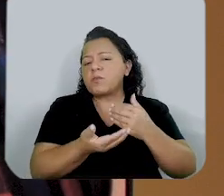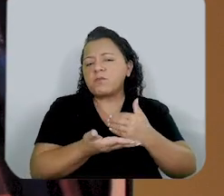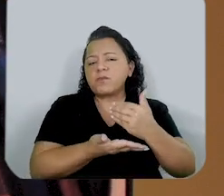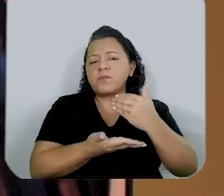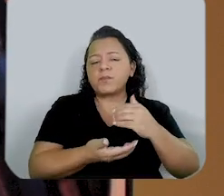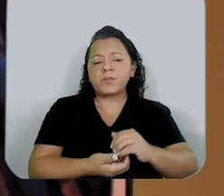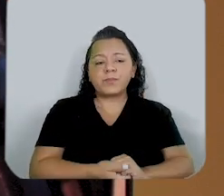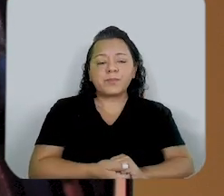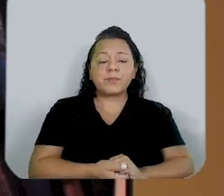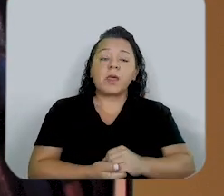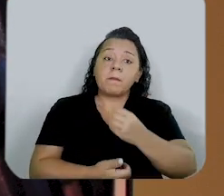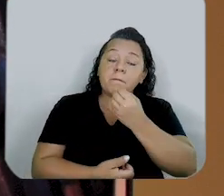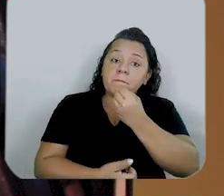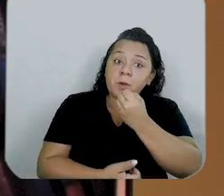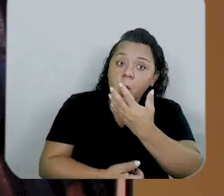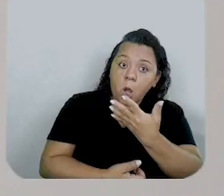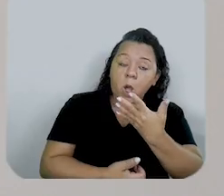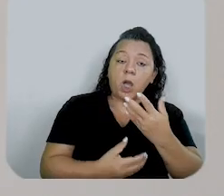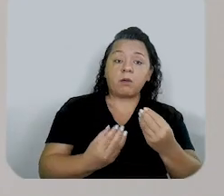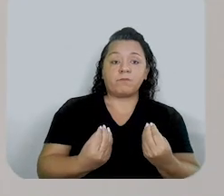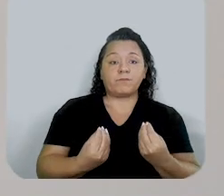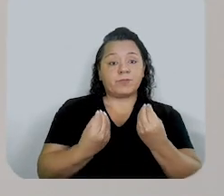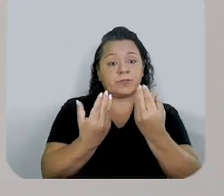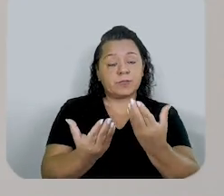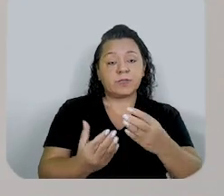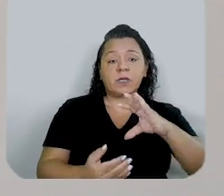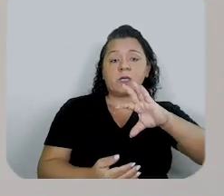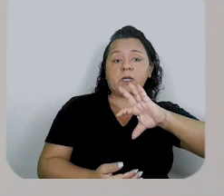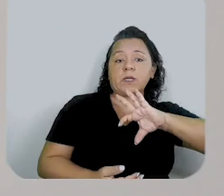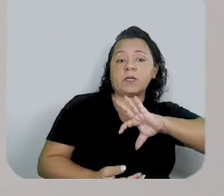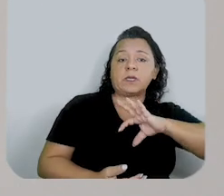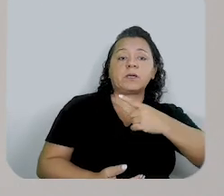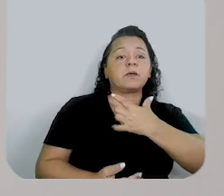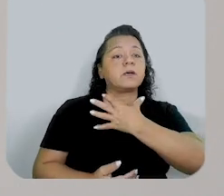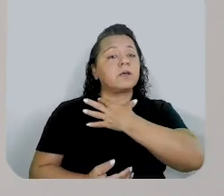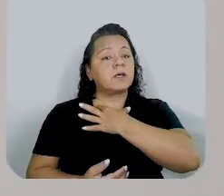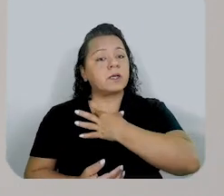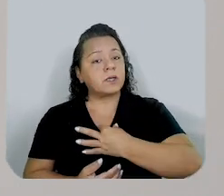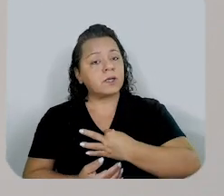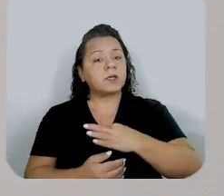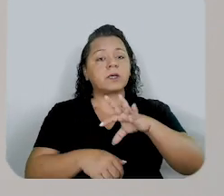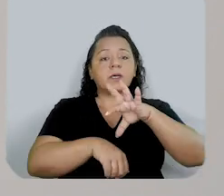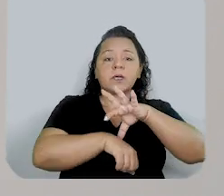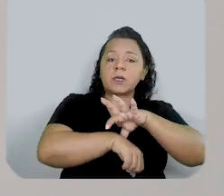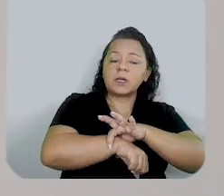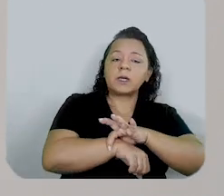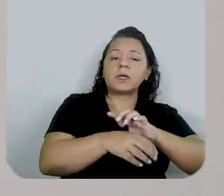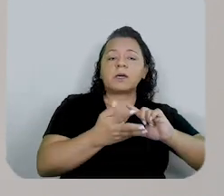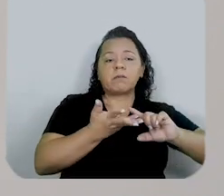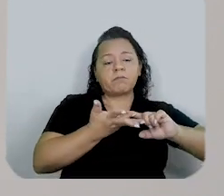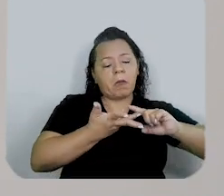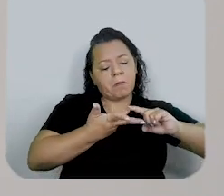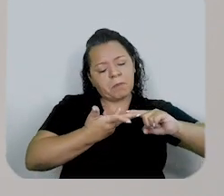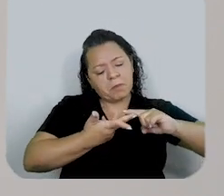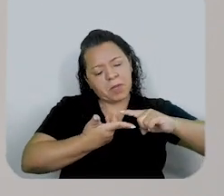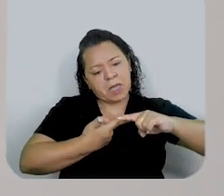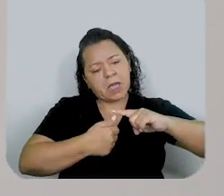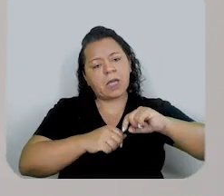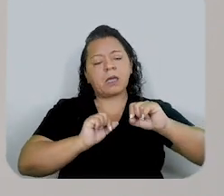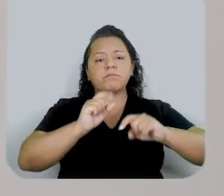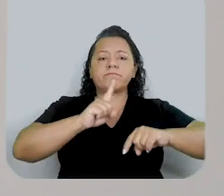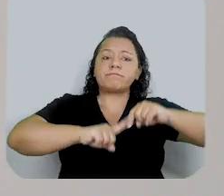Bom, eu oferecia bijuterias confeccionadas com matéria-prima que vinha da